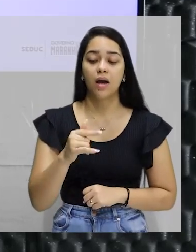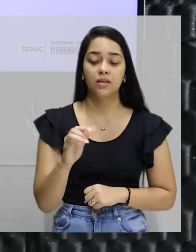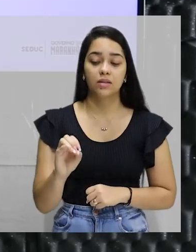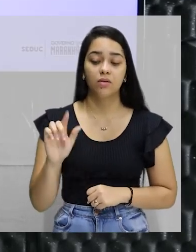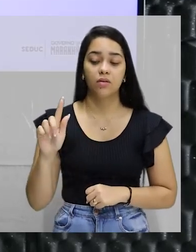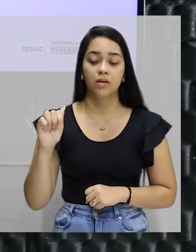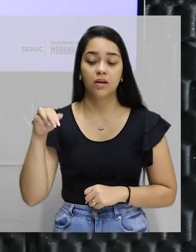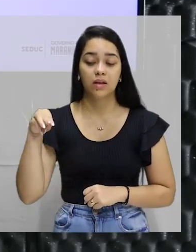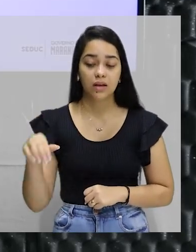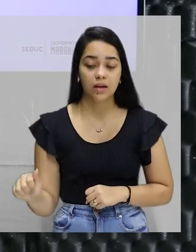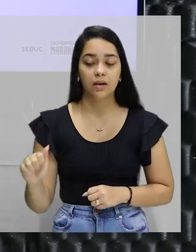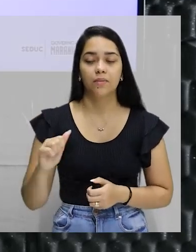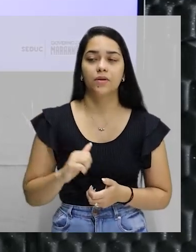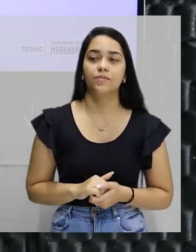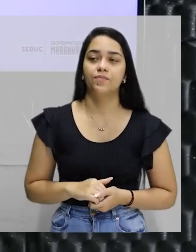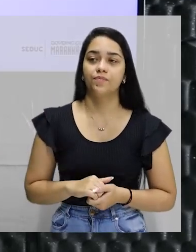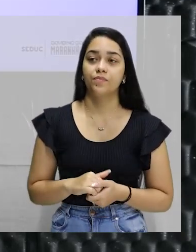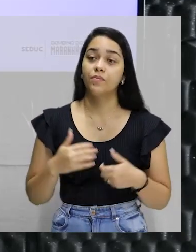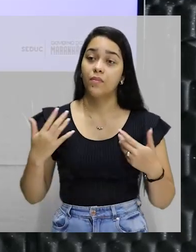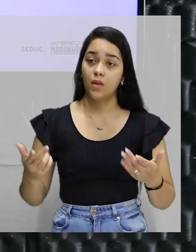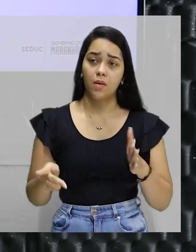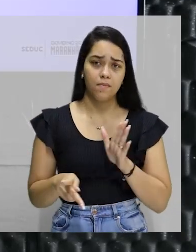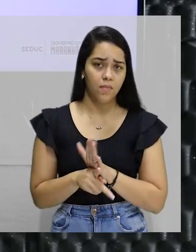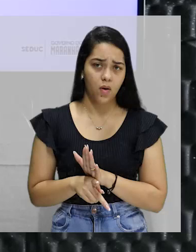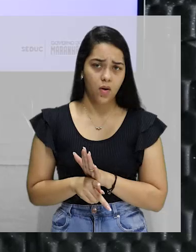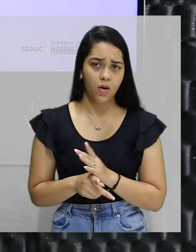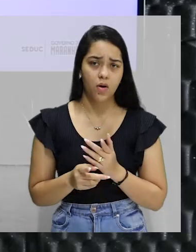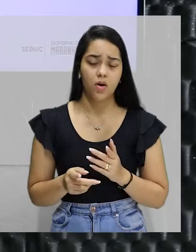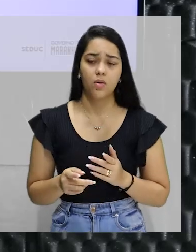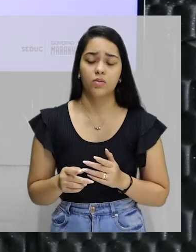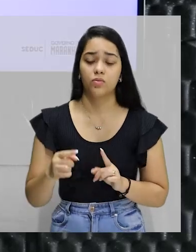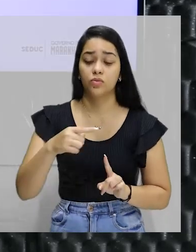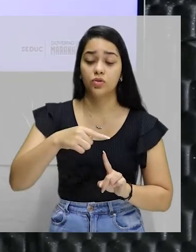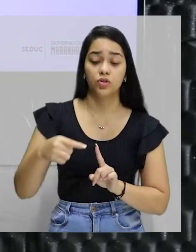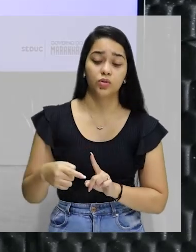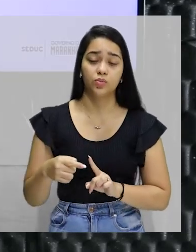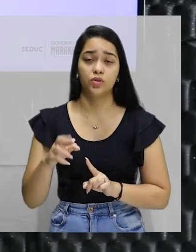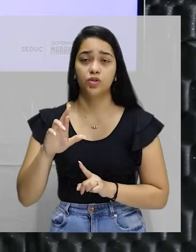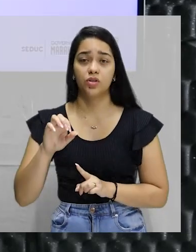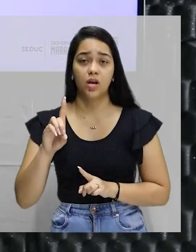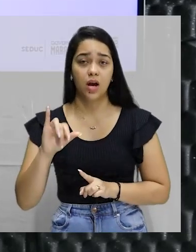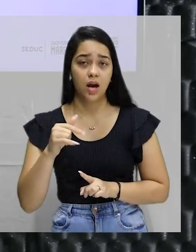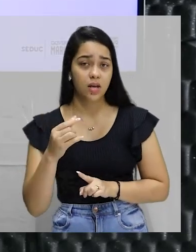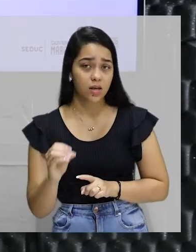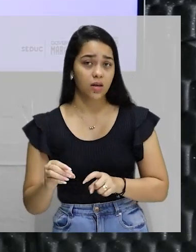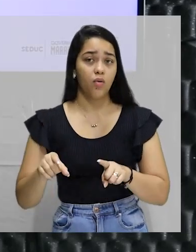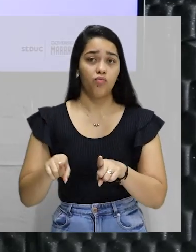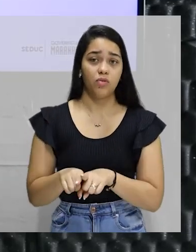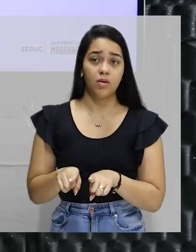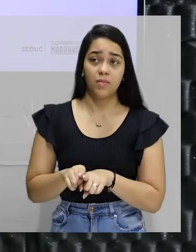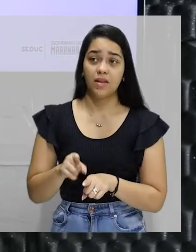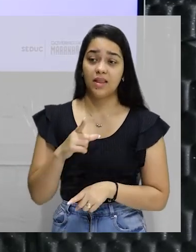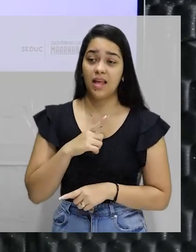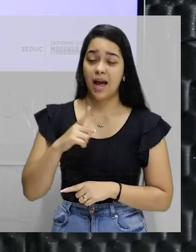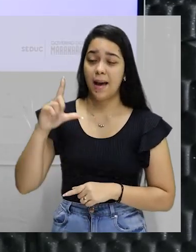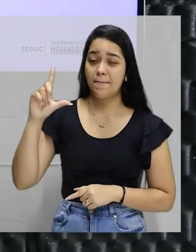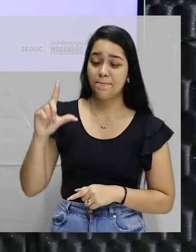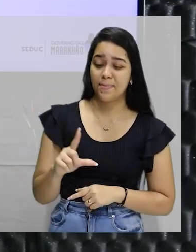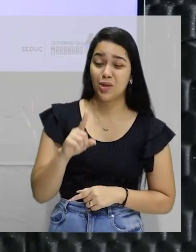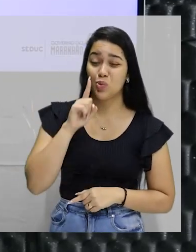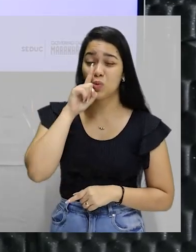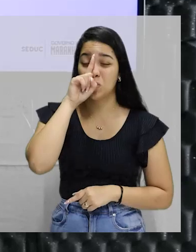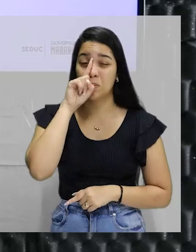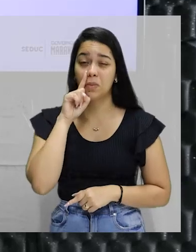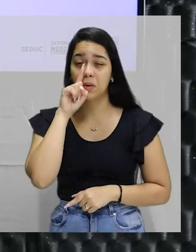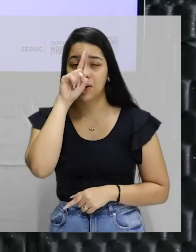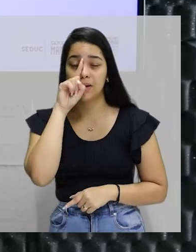gama, certo? Bom, desses tipos de radiação, a menos